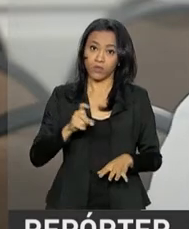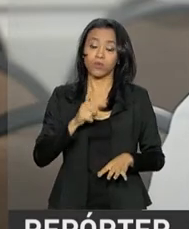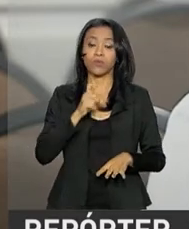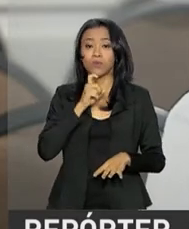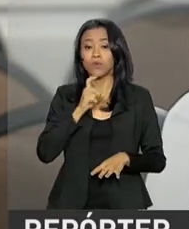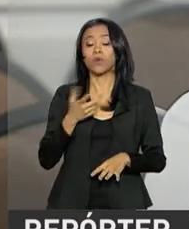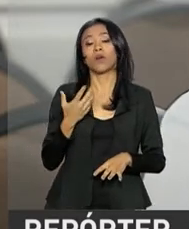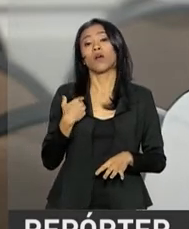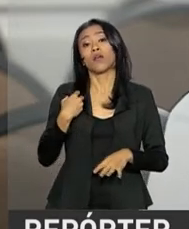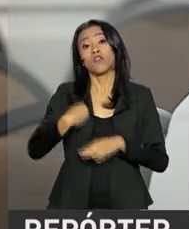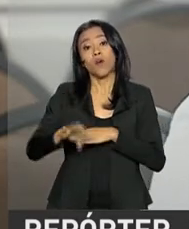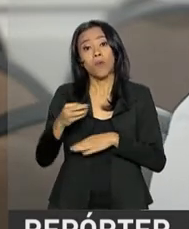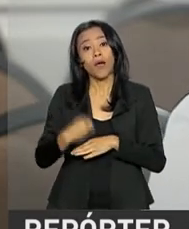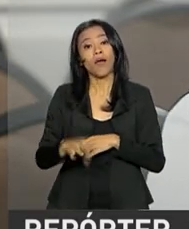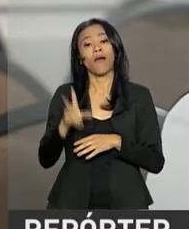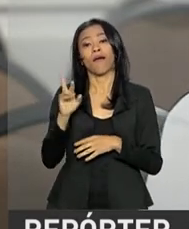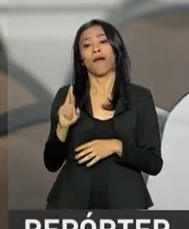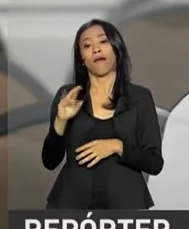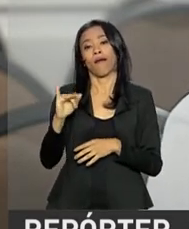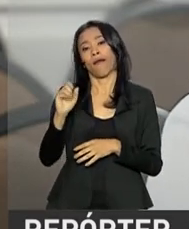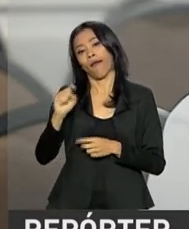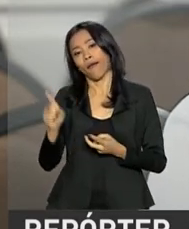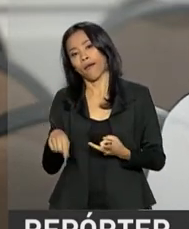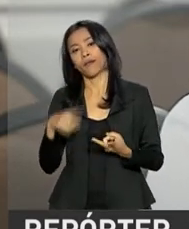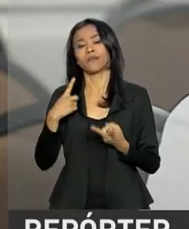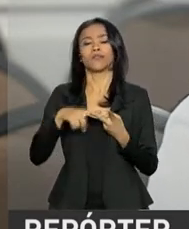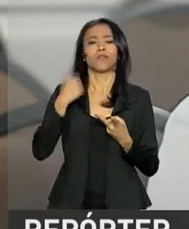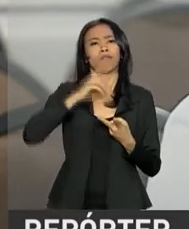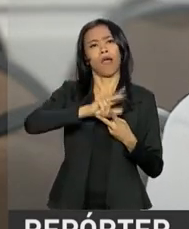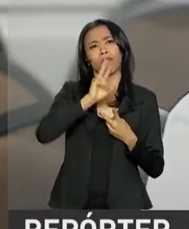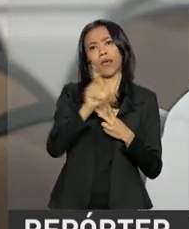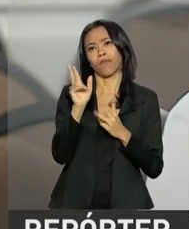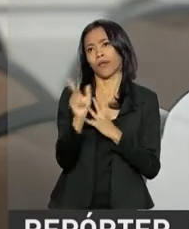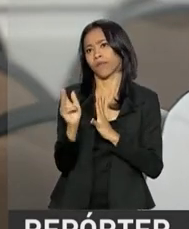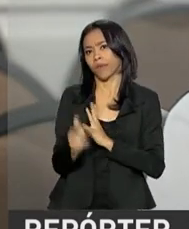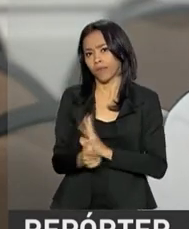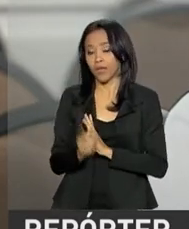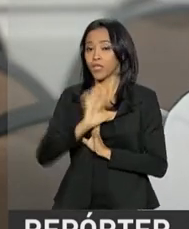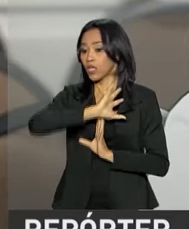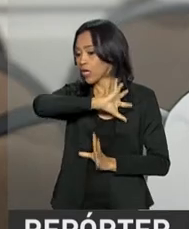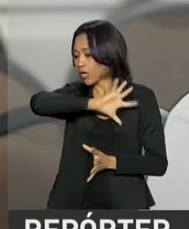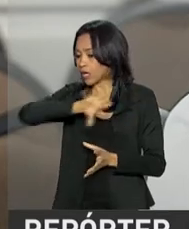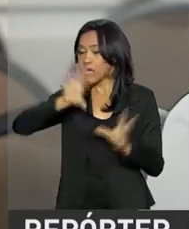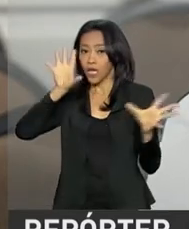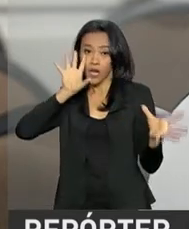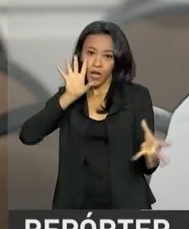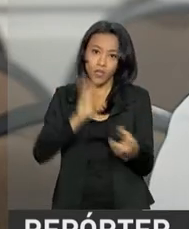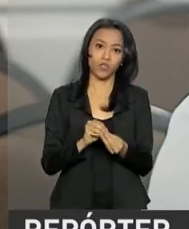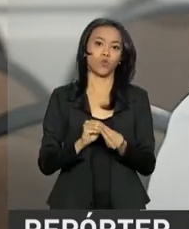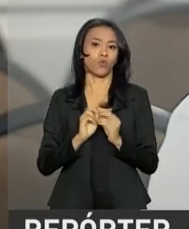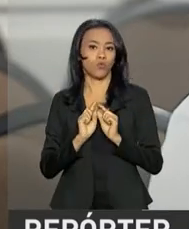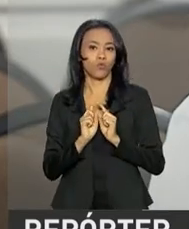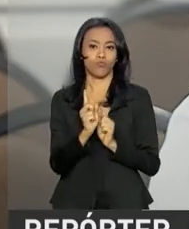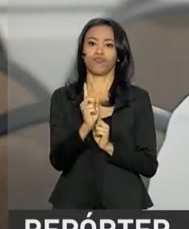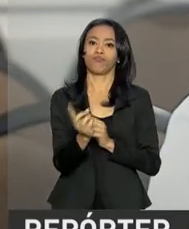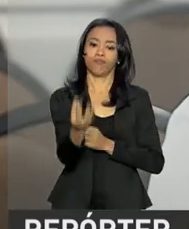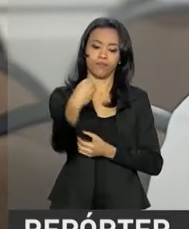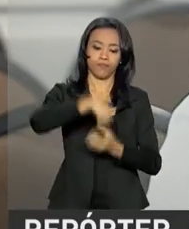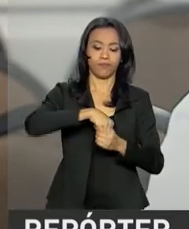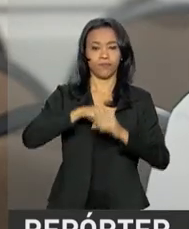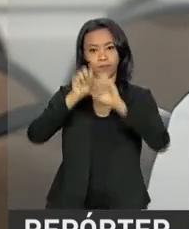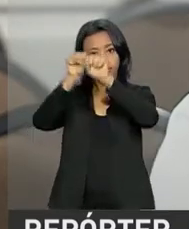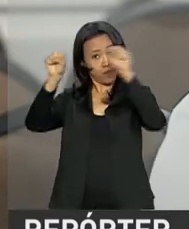ter que informar rais e itacajá edital estudo vai fazendo e social para nós era vamos fazer a juntada de suas informações